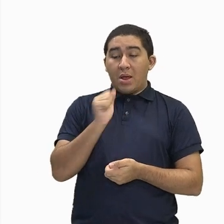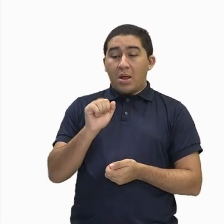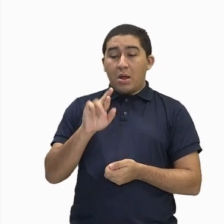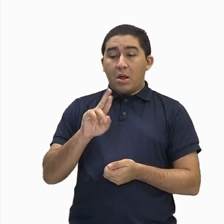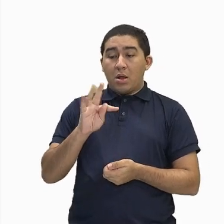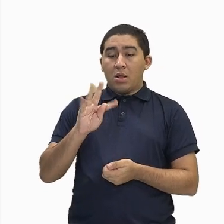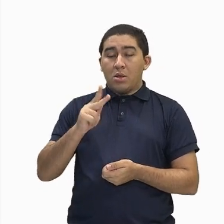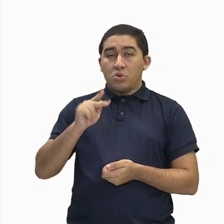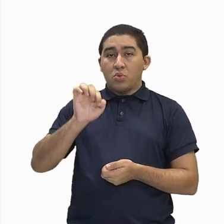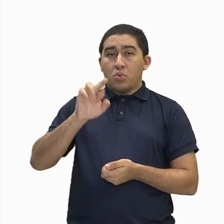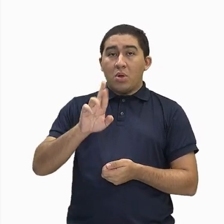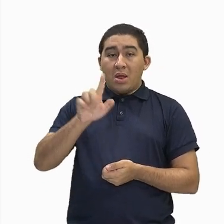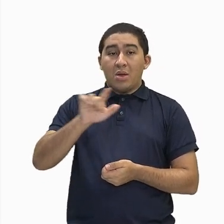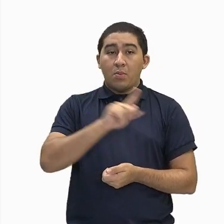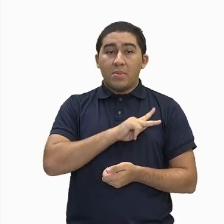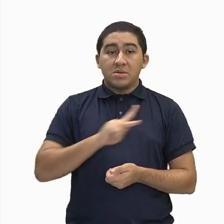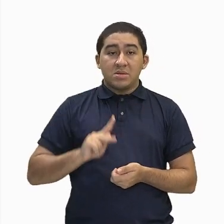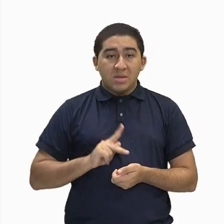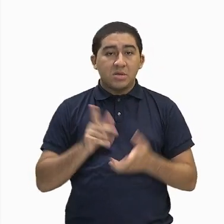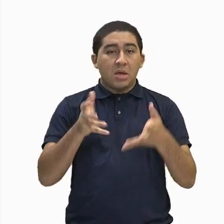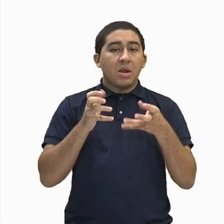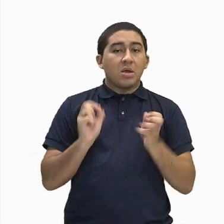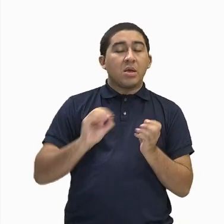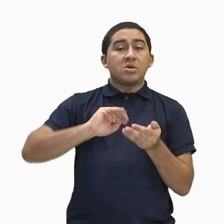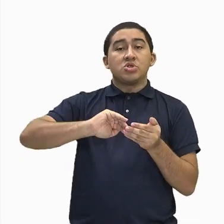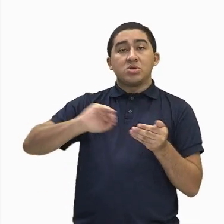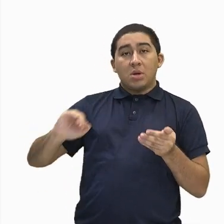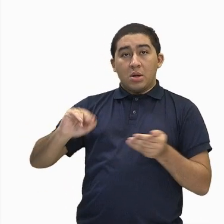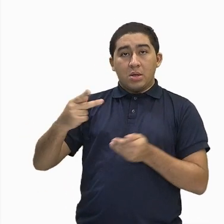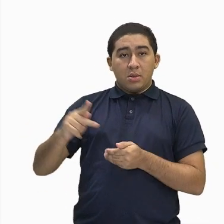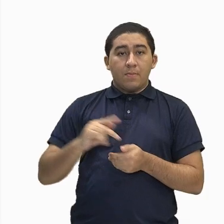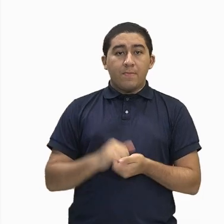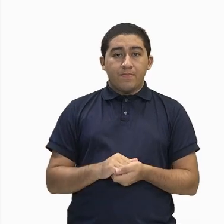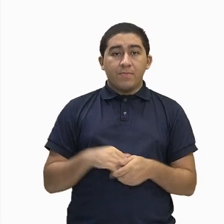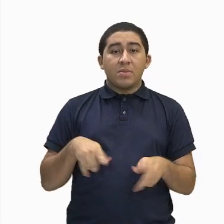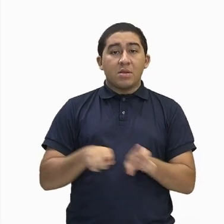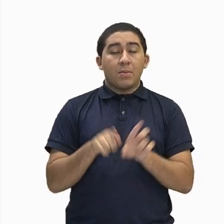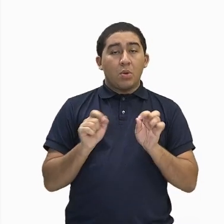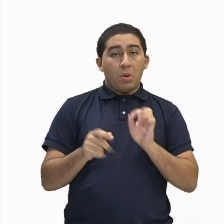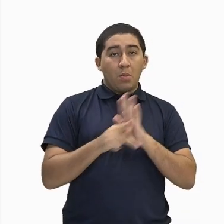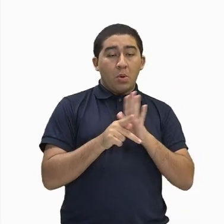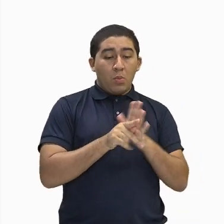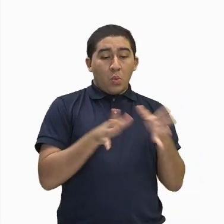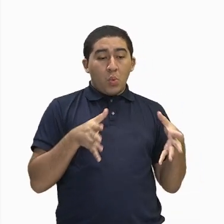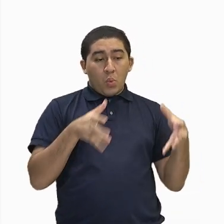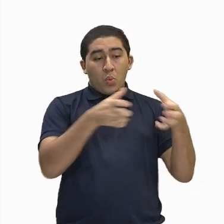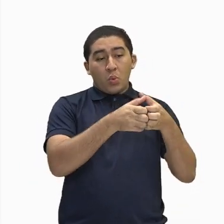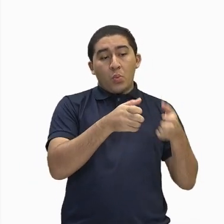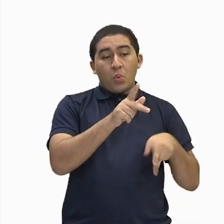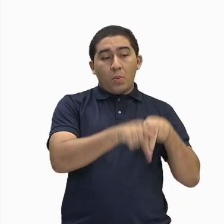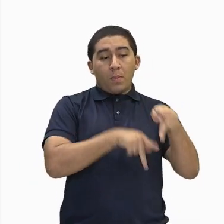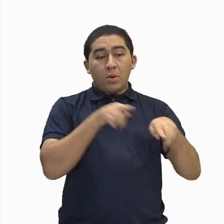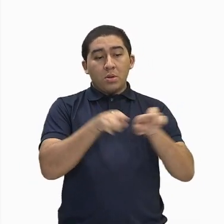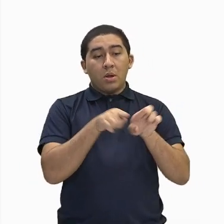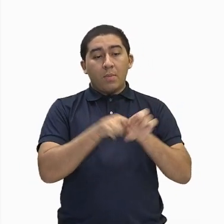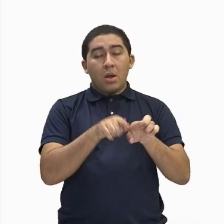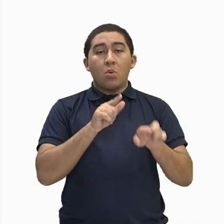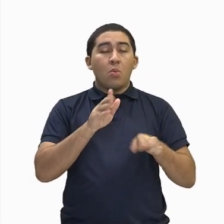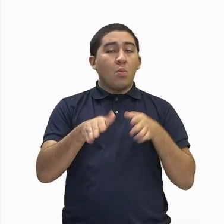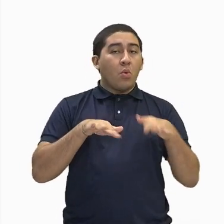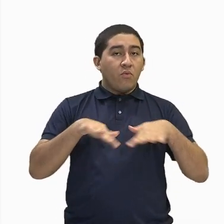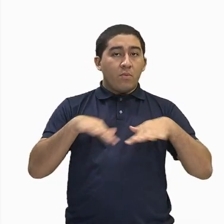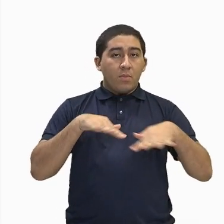então o presidente na época. Com o apoio de parte da classe média urbana e do movimento operário,